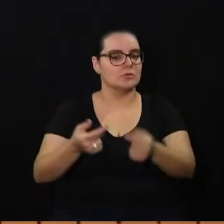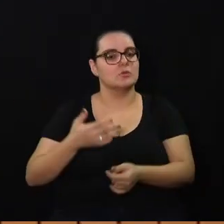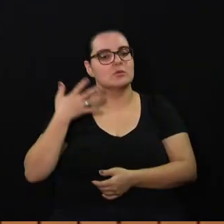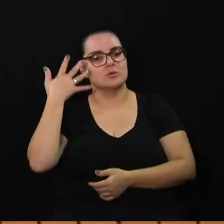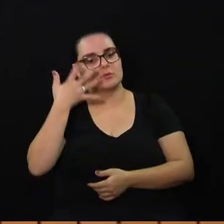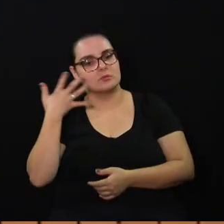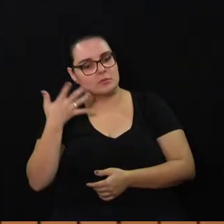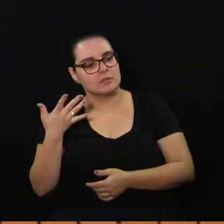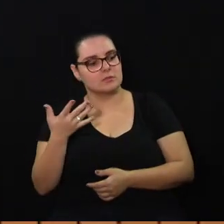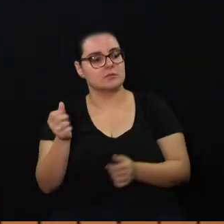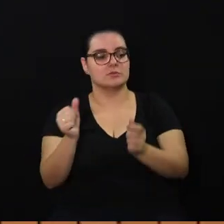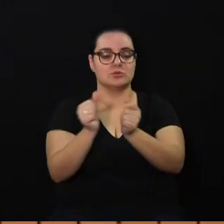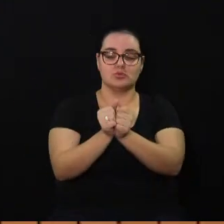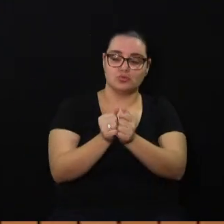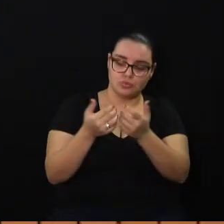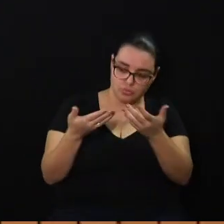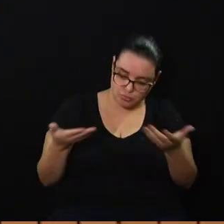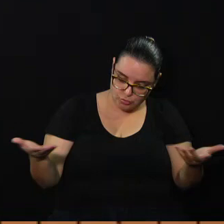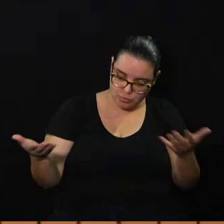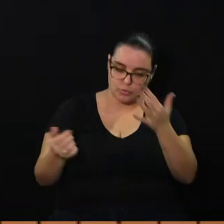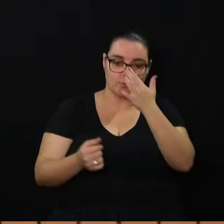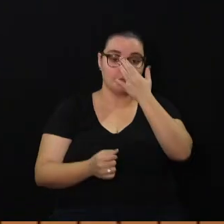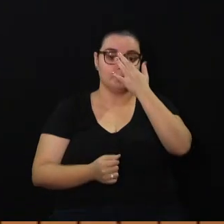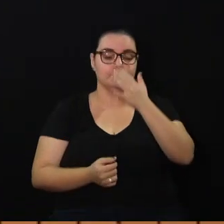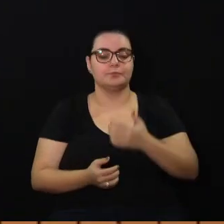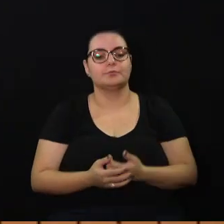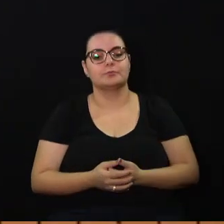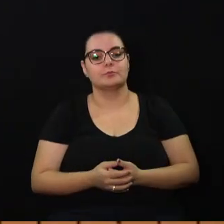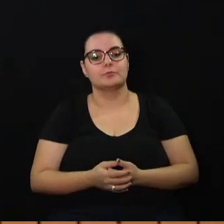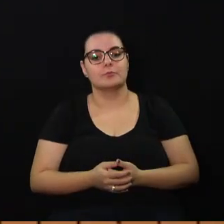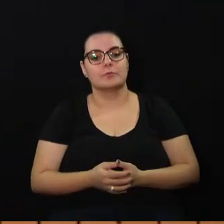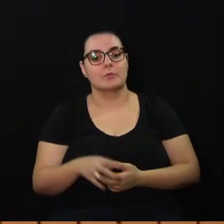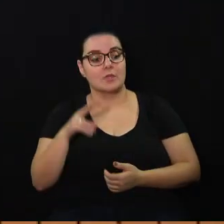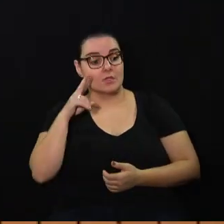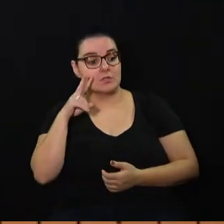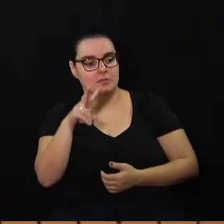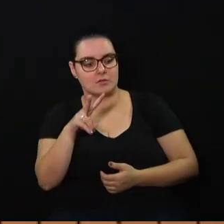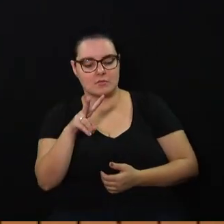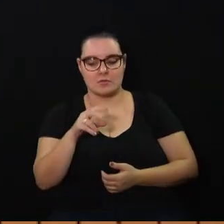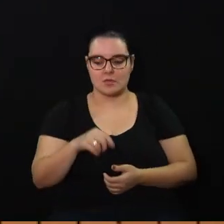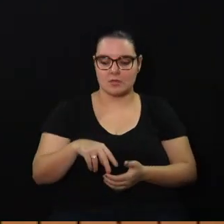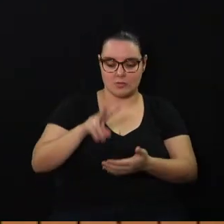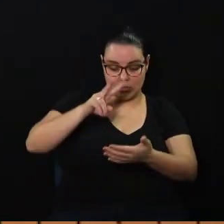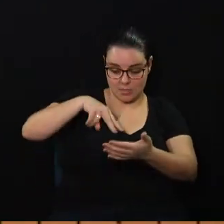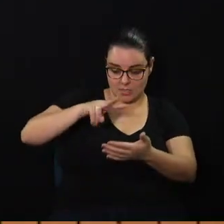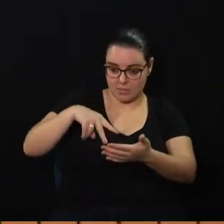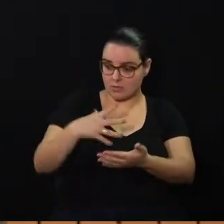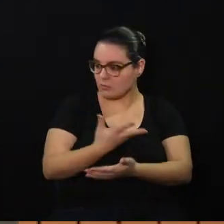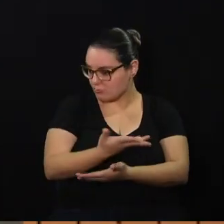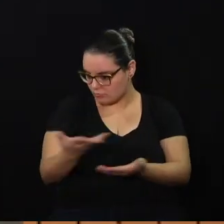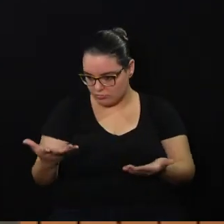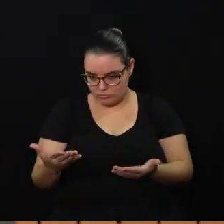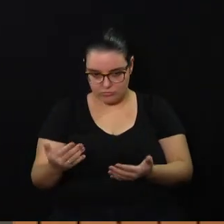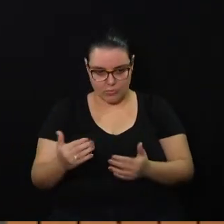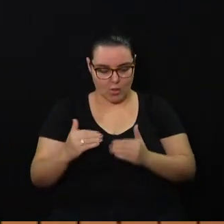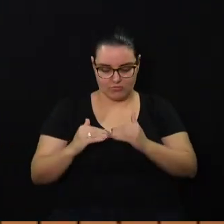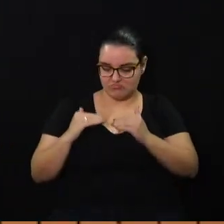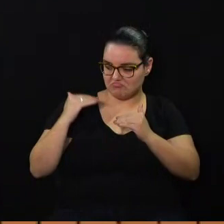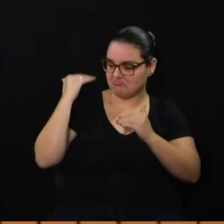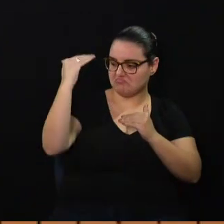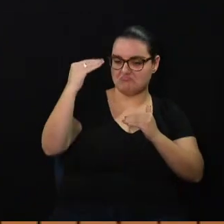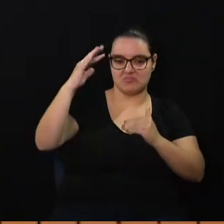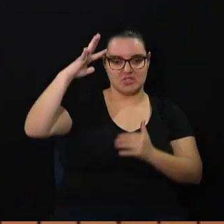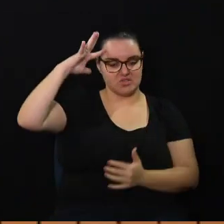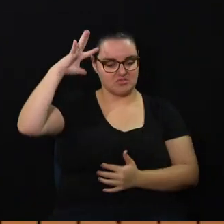aqui eu estava vendo lendo sobre vocês e altíssimo nível aqui então